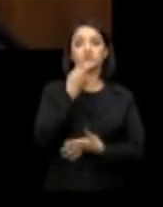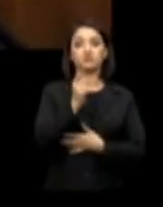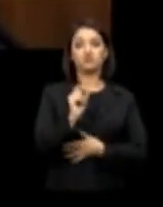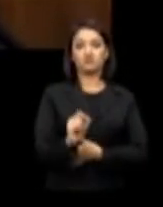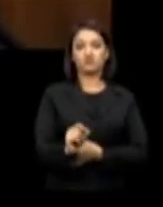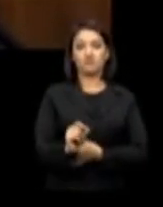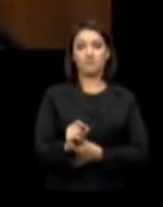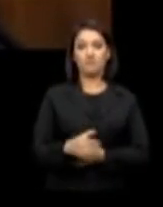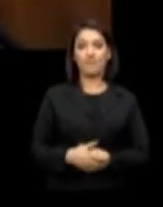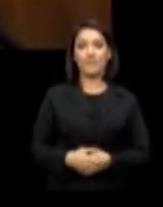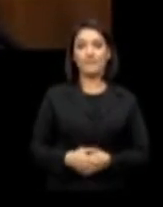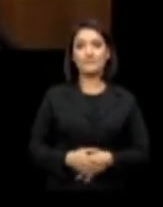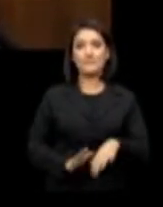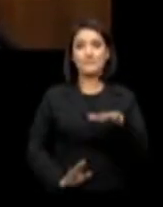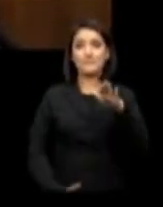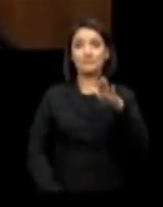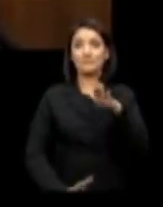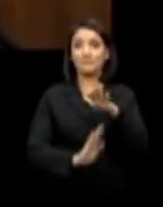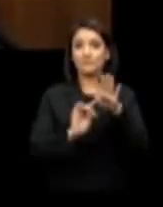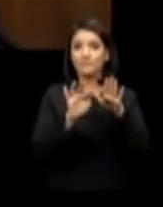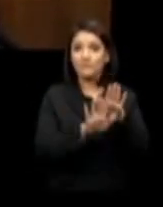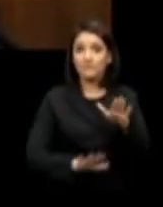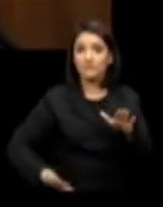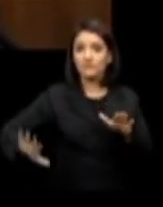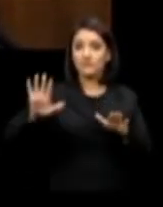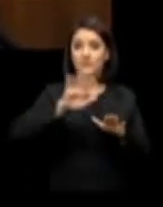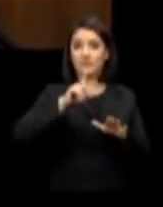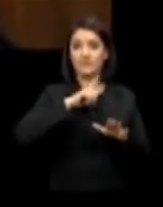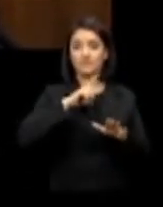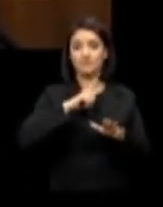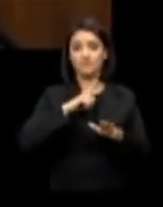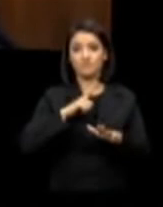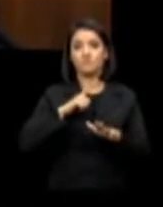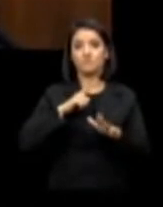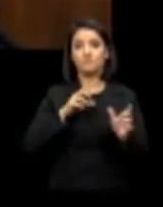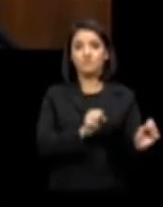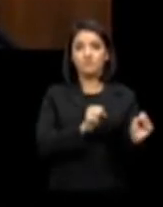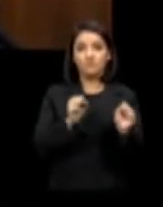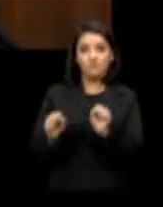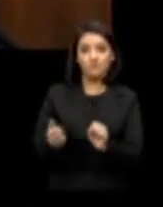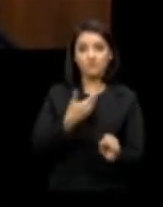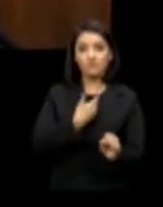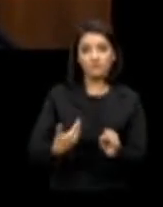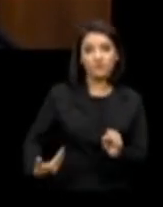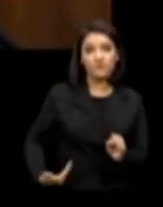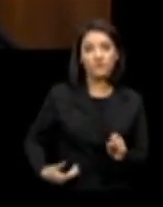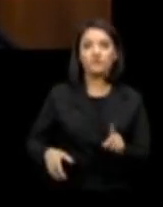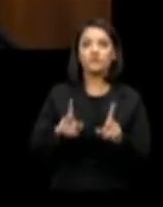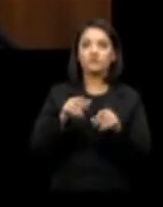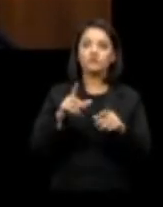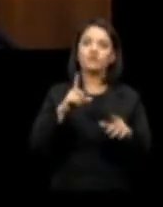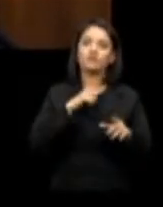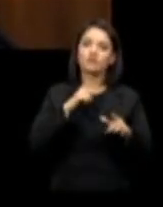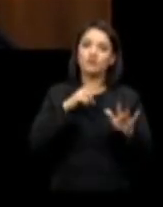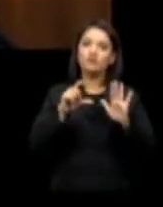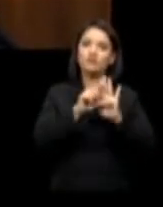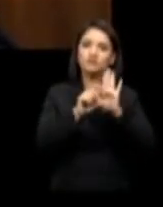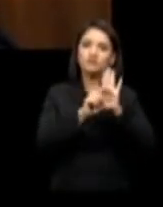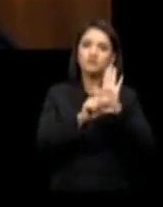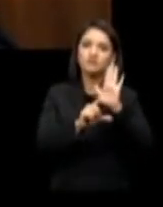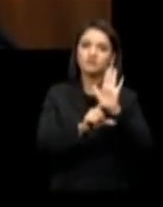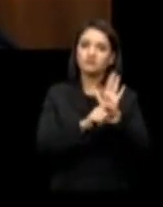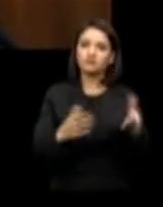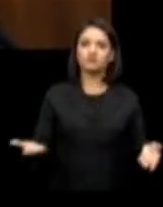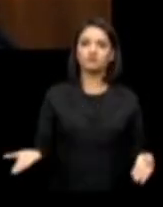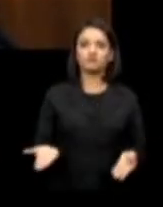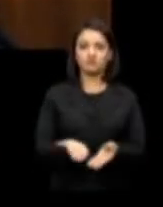na linha de que as limitações gerais aos poderes de governo, como as incorporadas nas cláusulas do devido processo